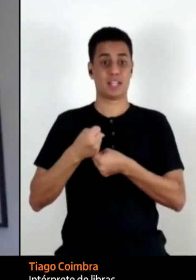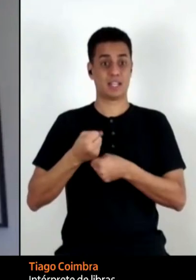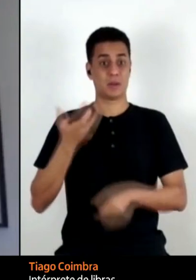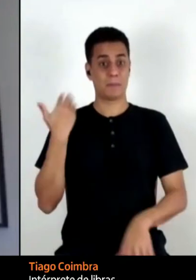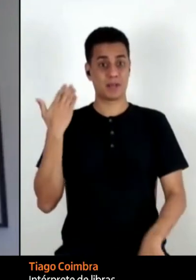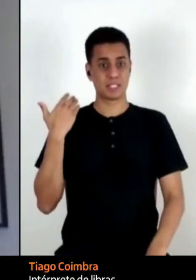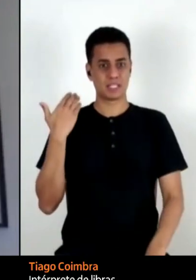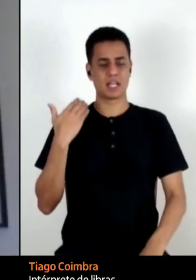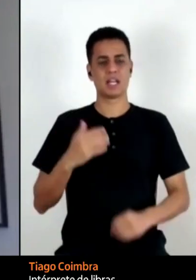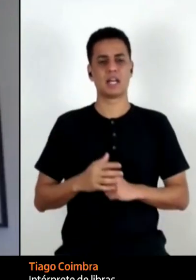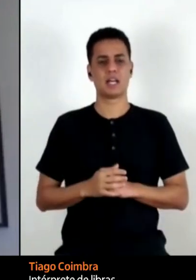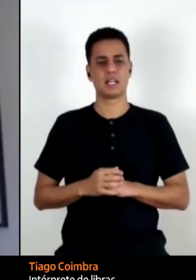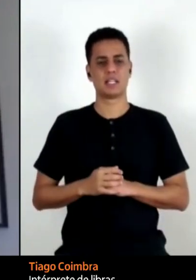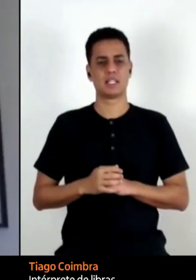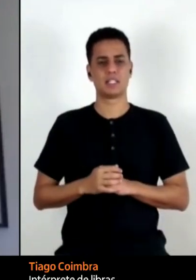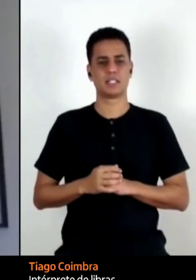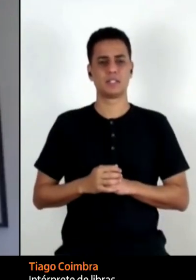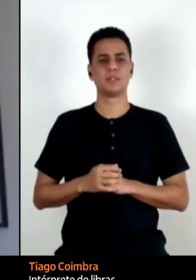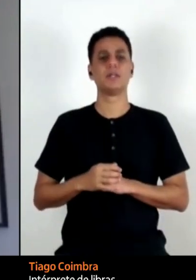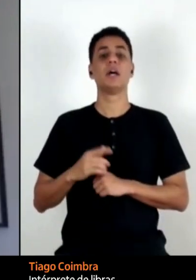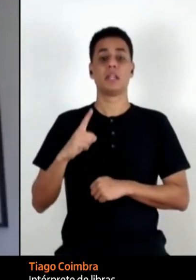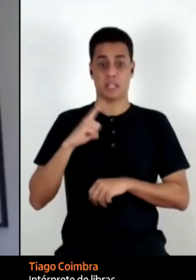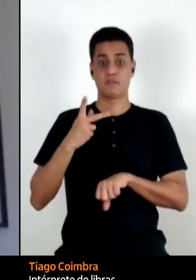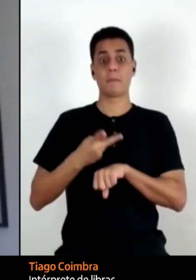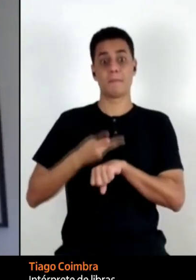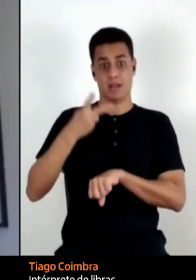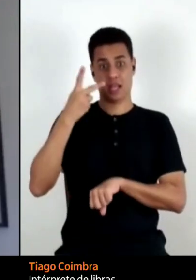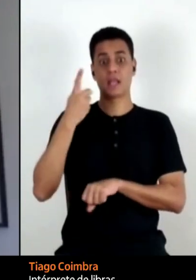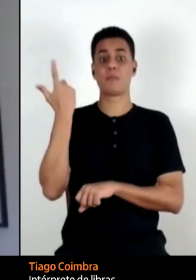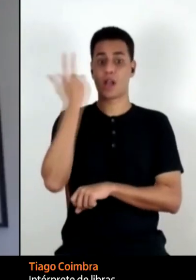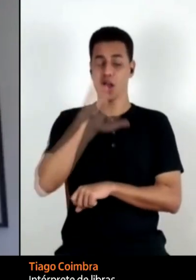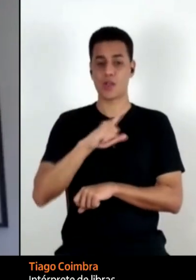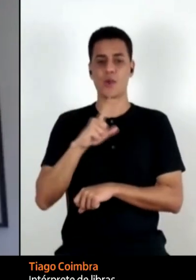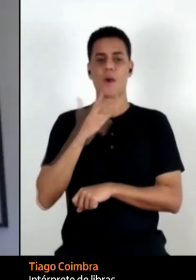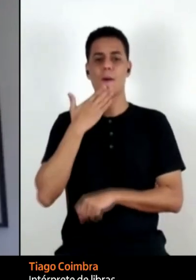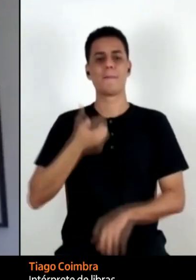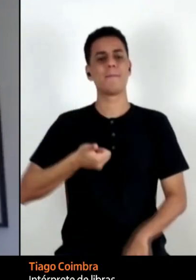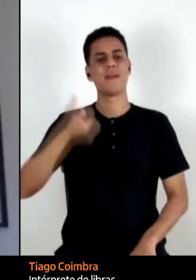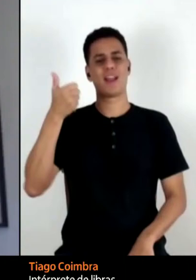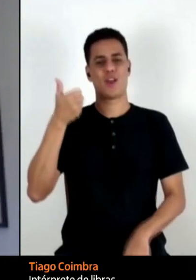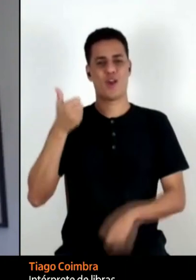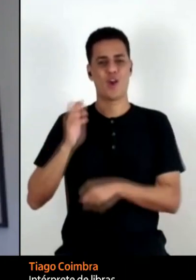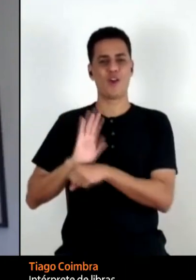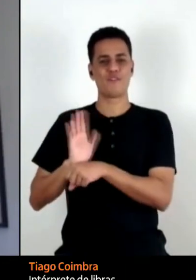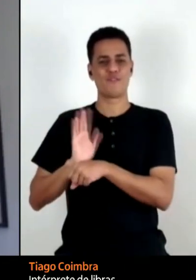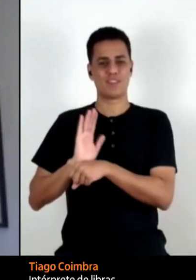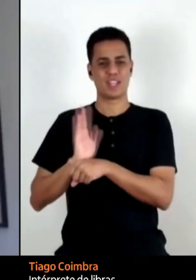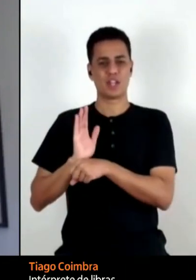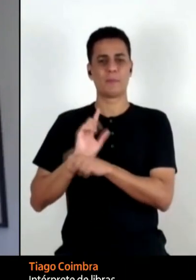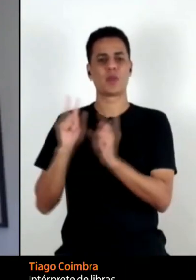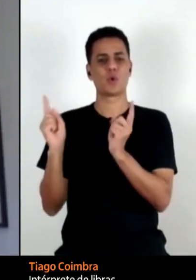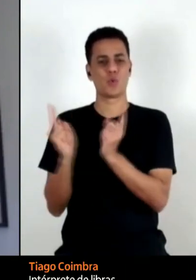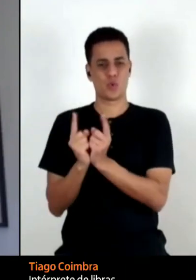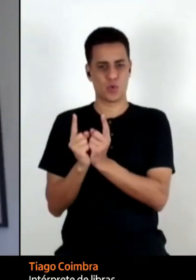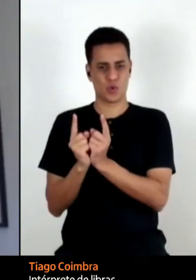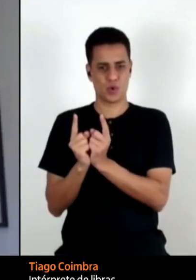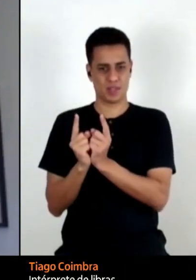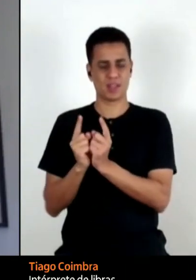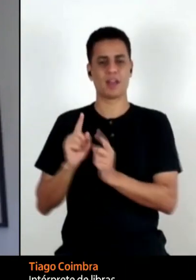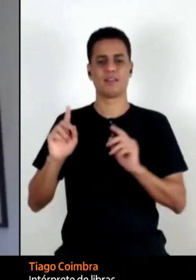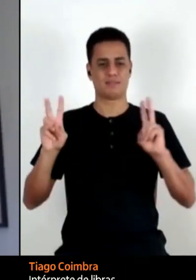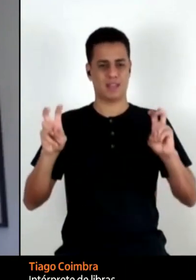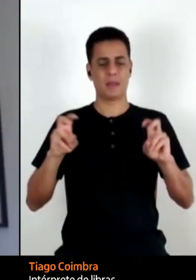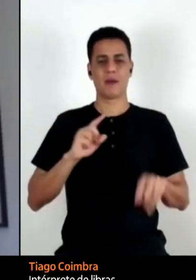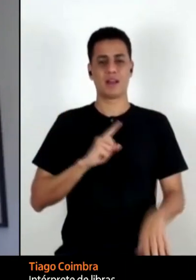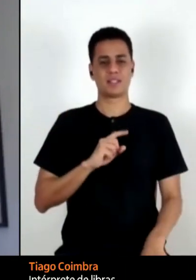o festival teve o prazer de premiar como melhor curta-metragem brasileiro o Sem Rotina, número 5, A Rotina